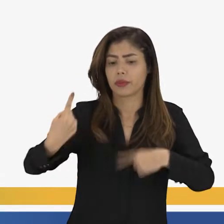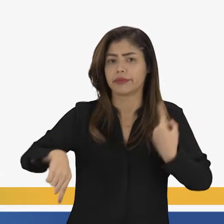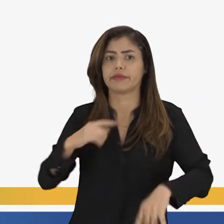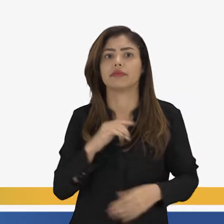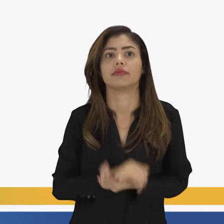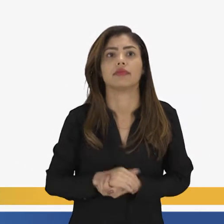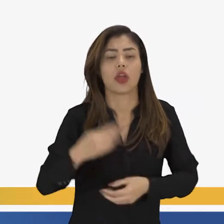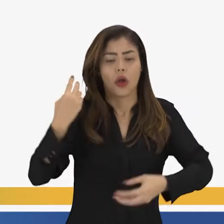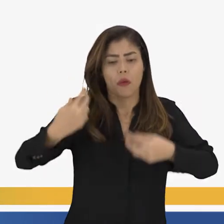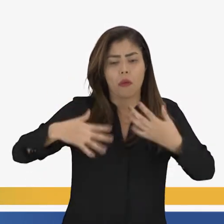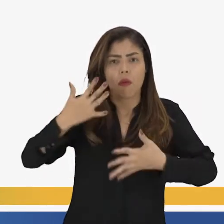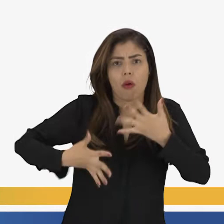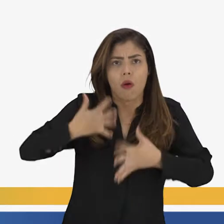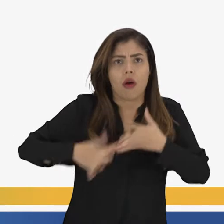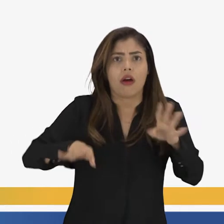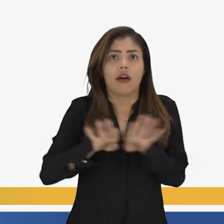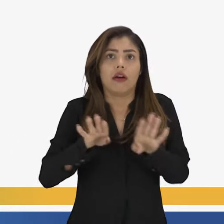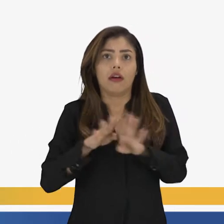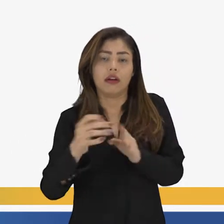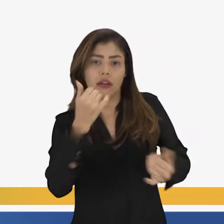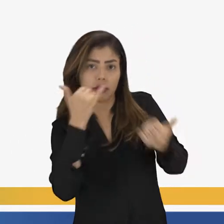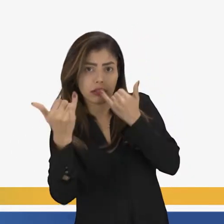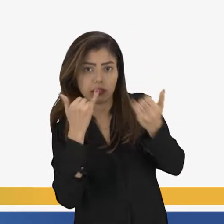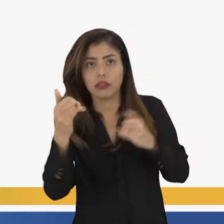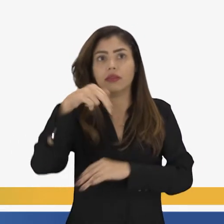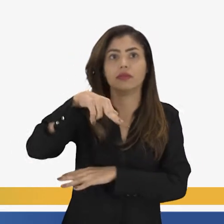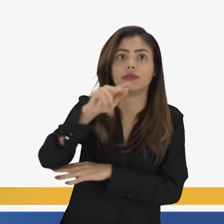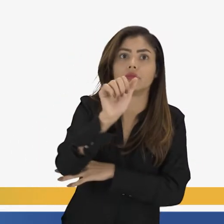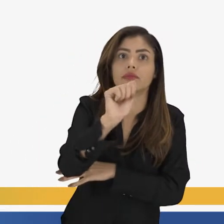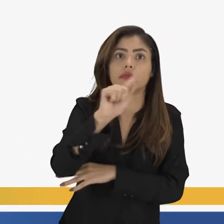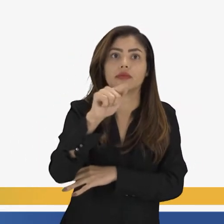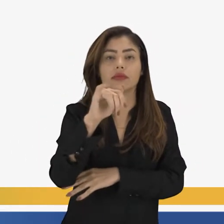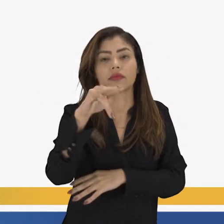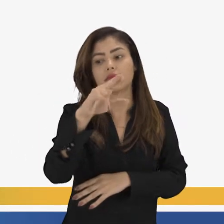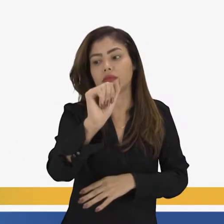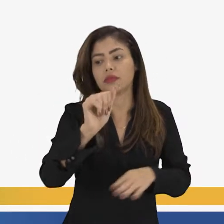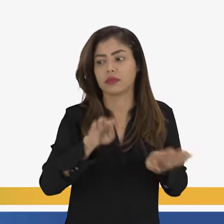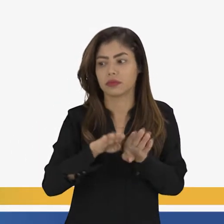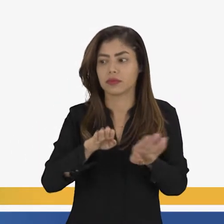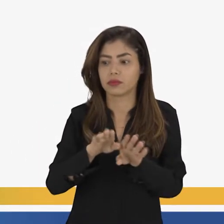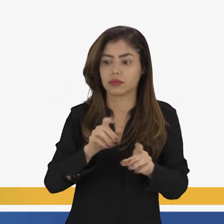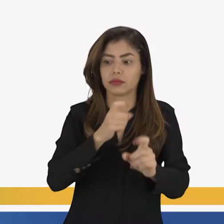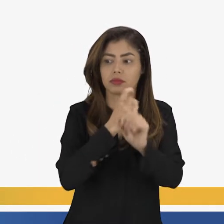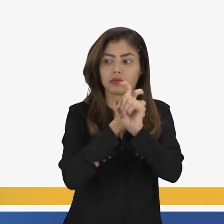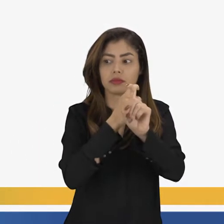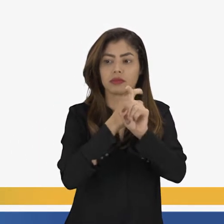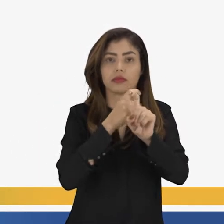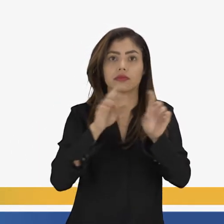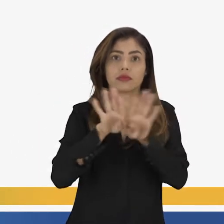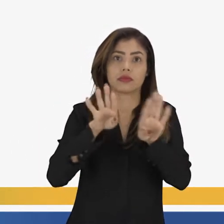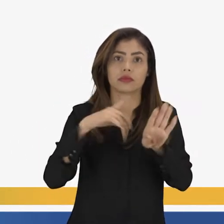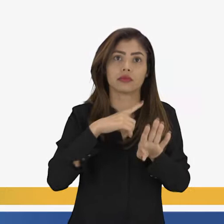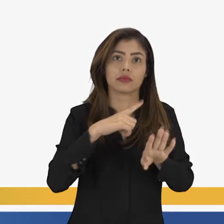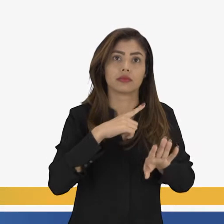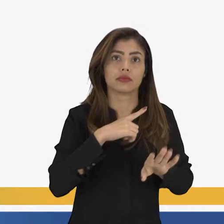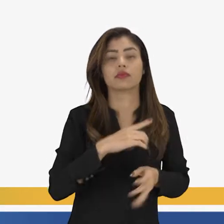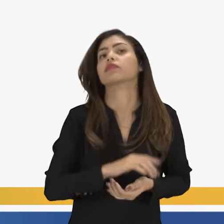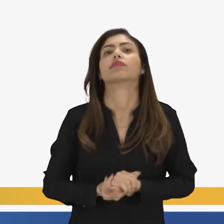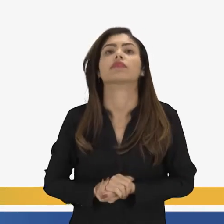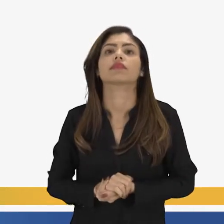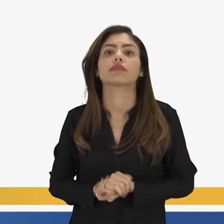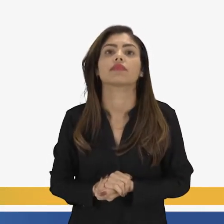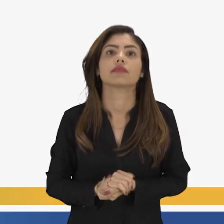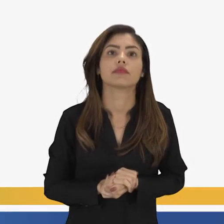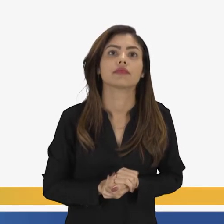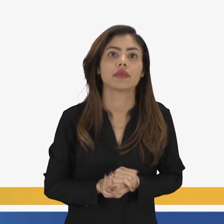Observem aqui, né, a propaganda nazista. Ao lado nós temos do fascismo também, né? Mas a propaganda nazista,